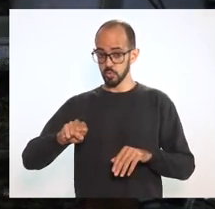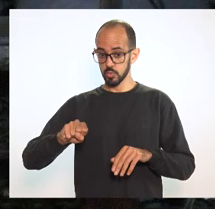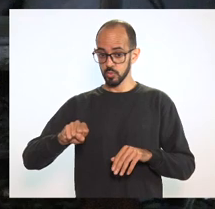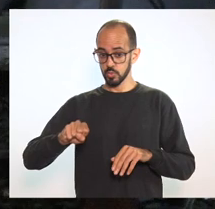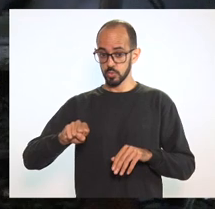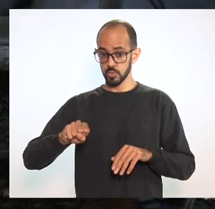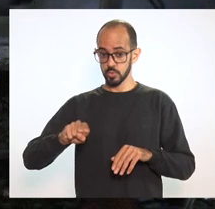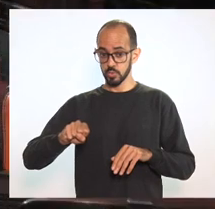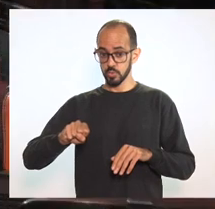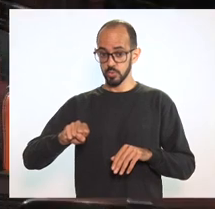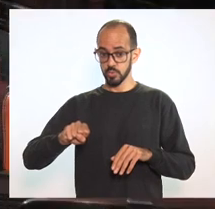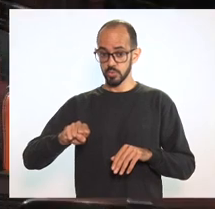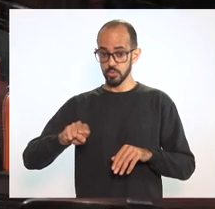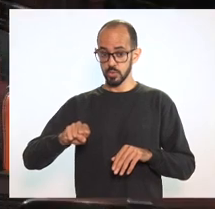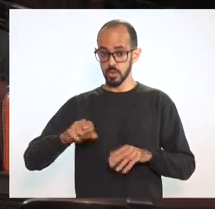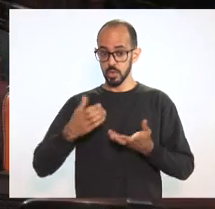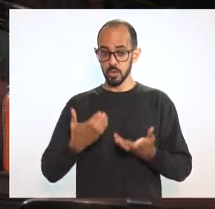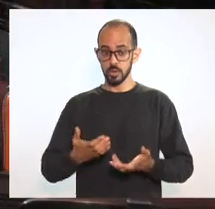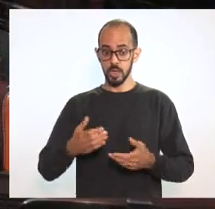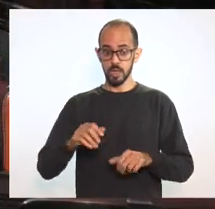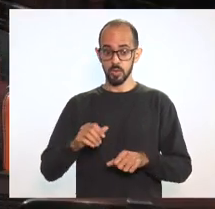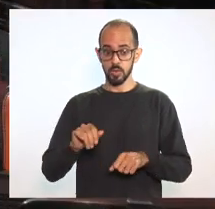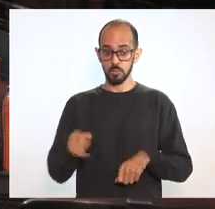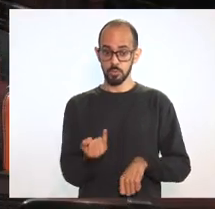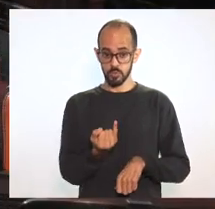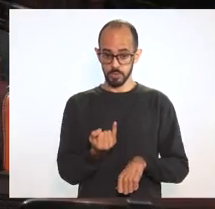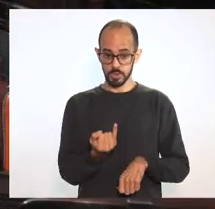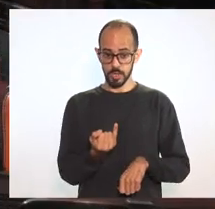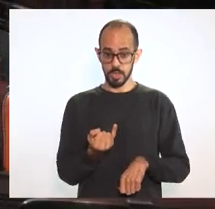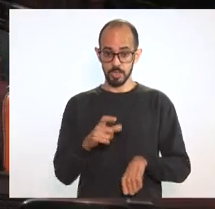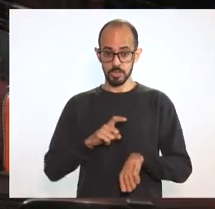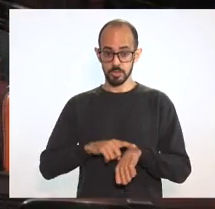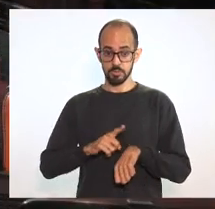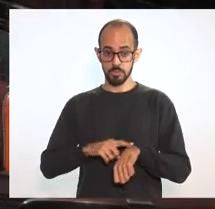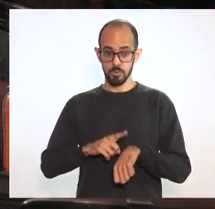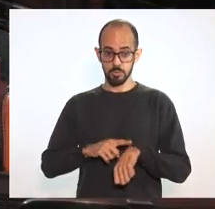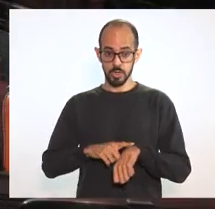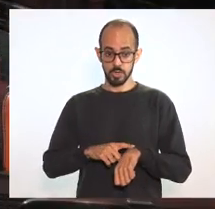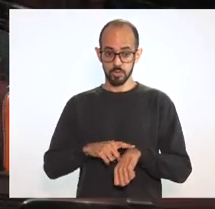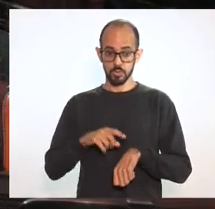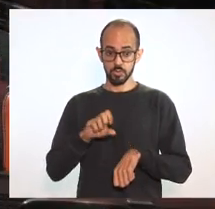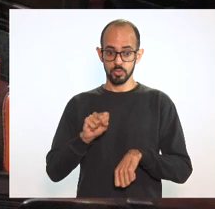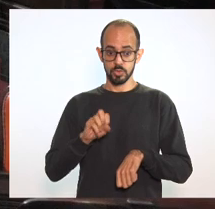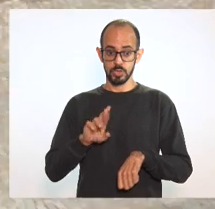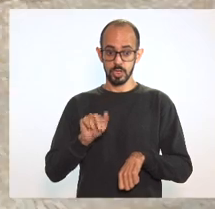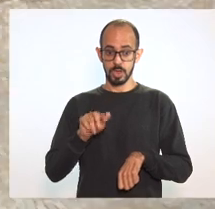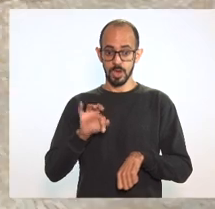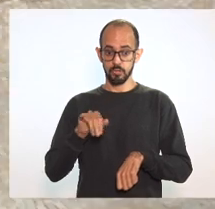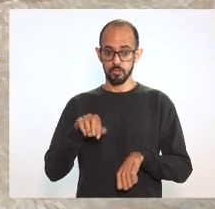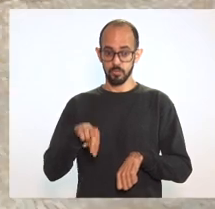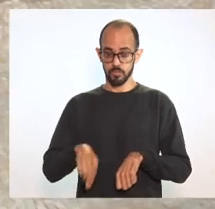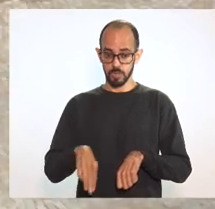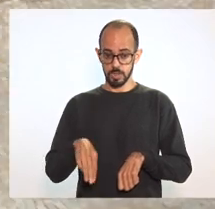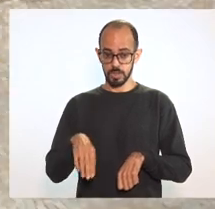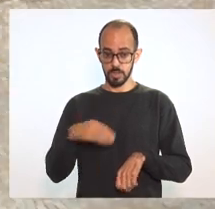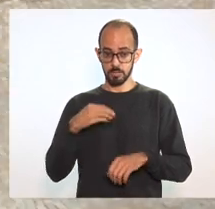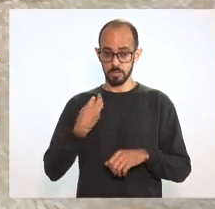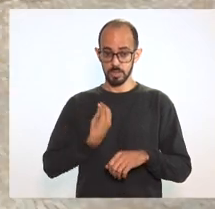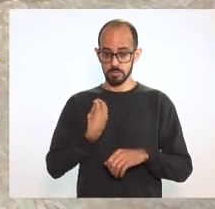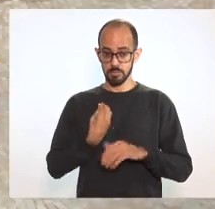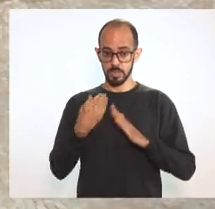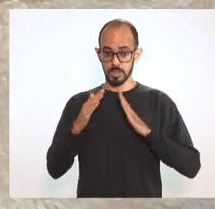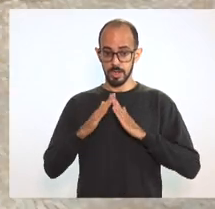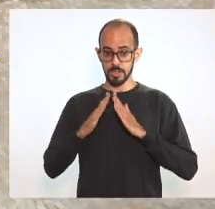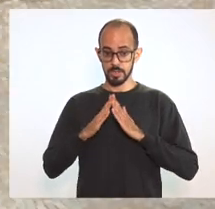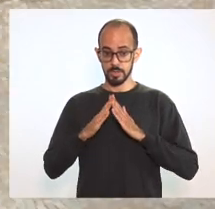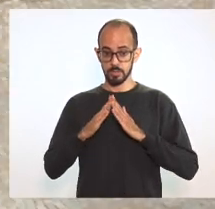Presidente, eu queria aproveitar a oportunidade que o Serafim está participando em casa, a sessão de hoje, dizer que o projeto é para atender a área